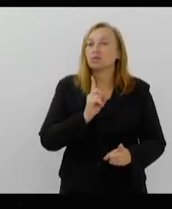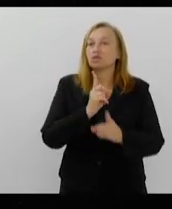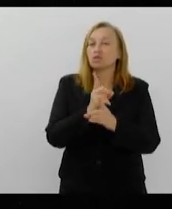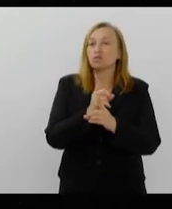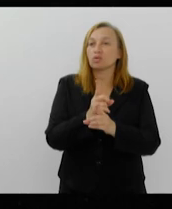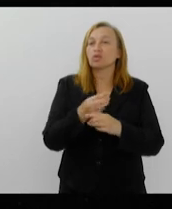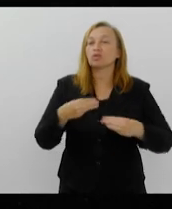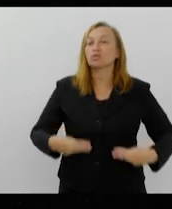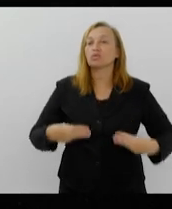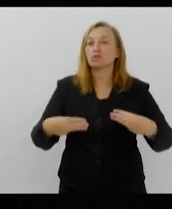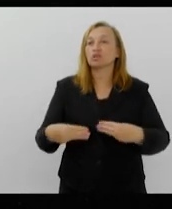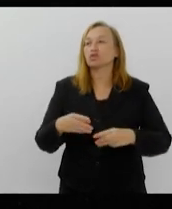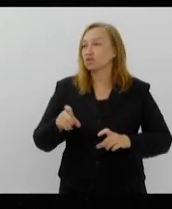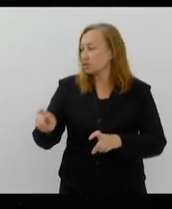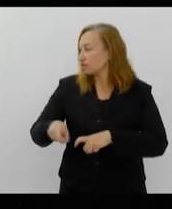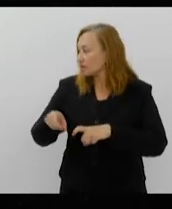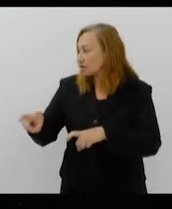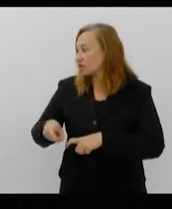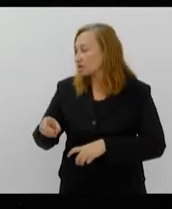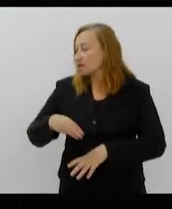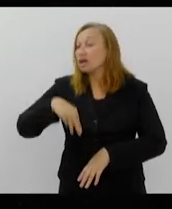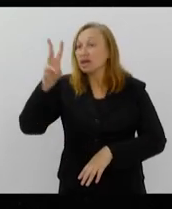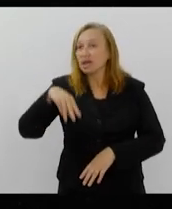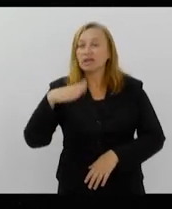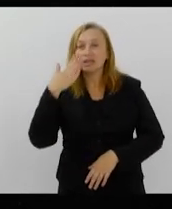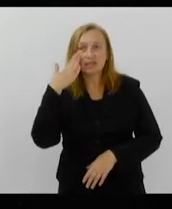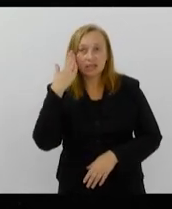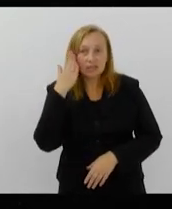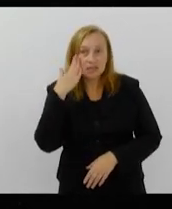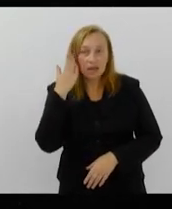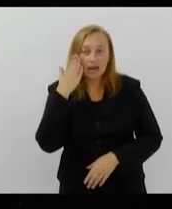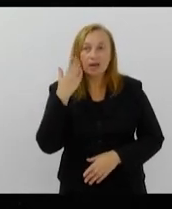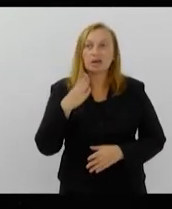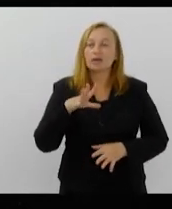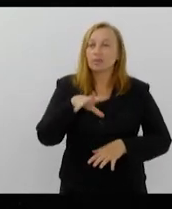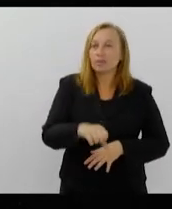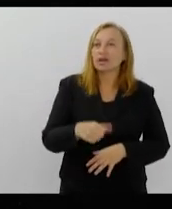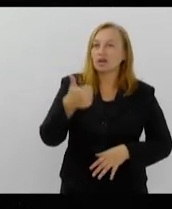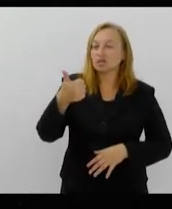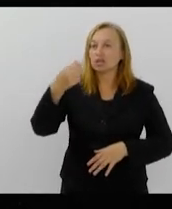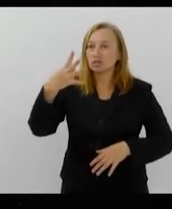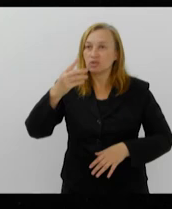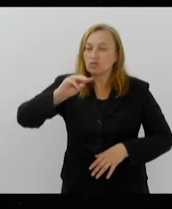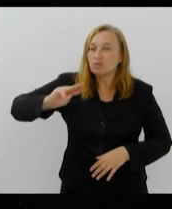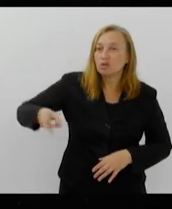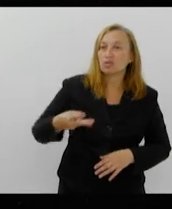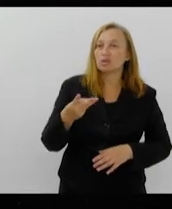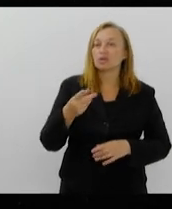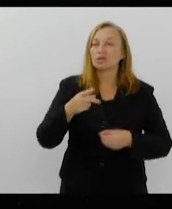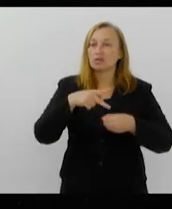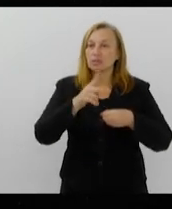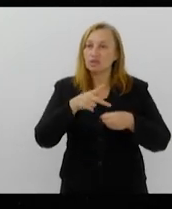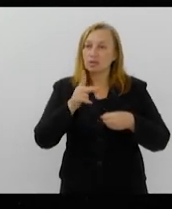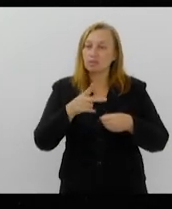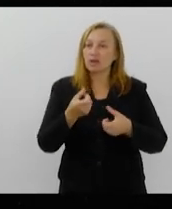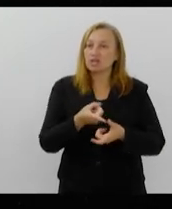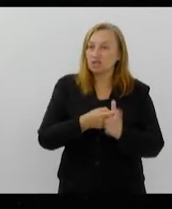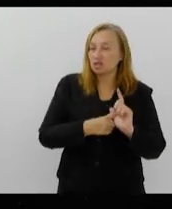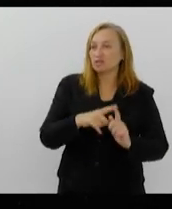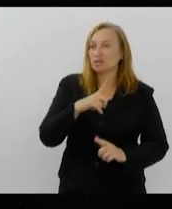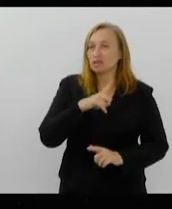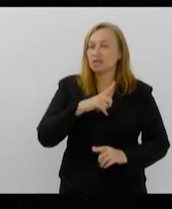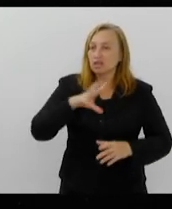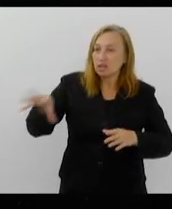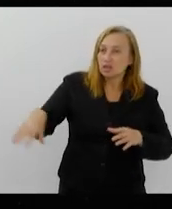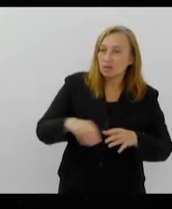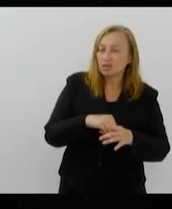o ministro da Fazenda, quem sabe pegar esses 14 bilhões que a Petrobras nos deve e colocar nesse